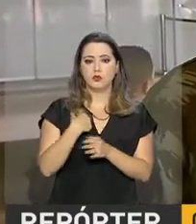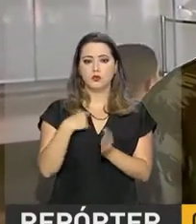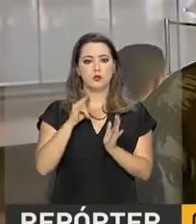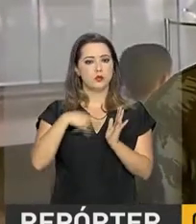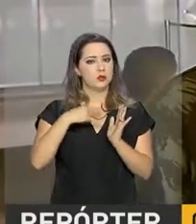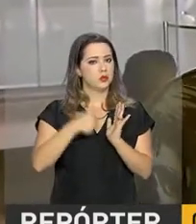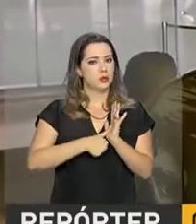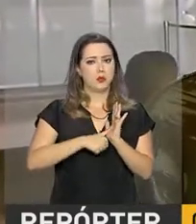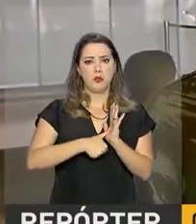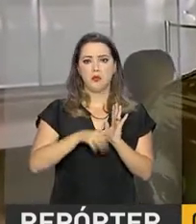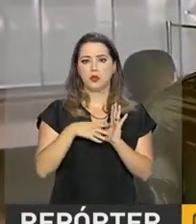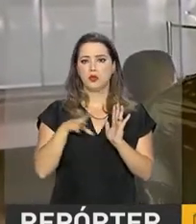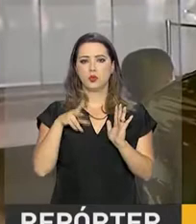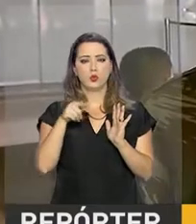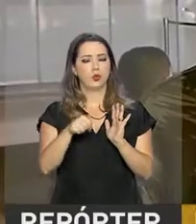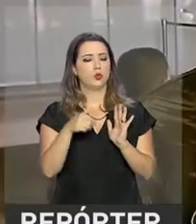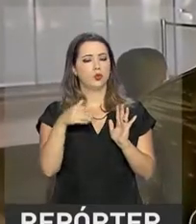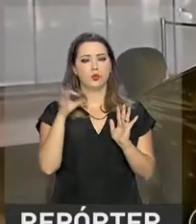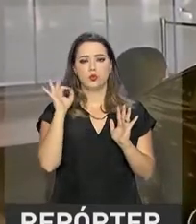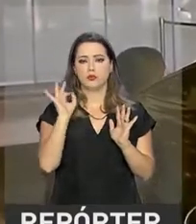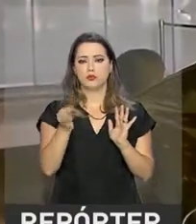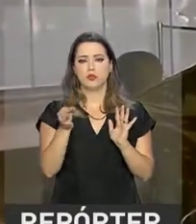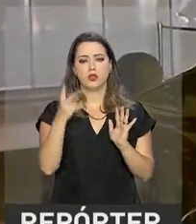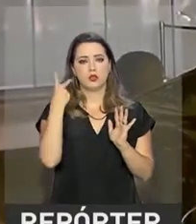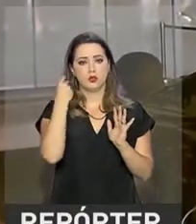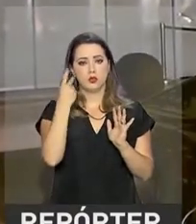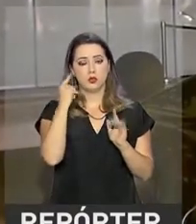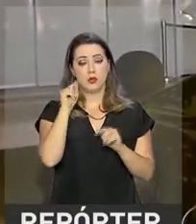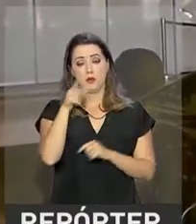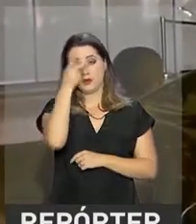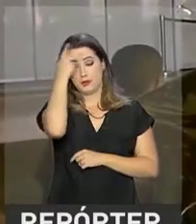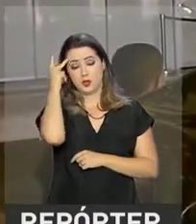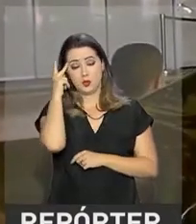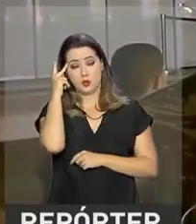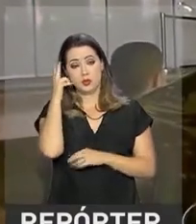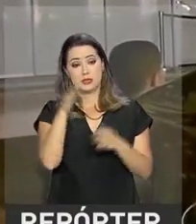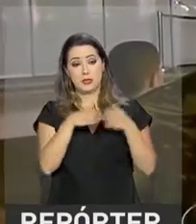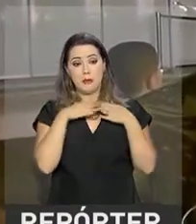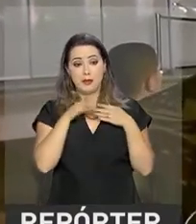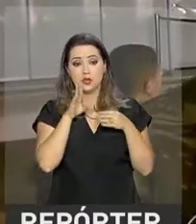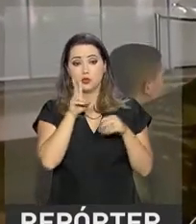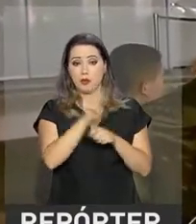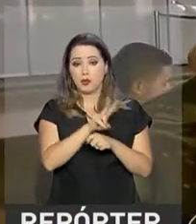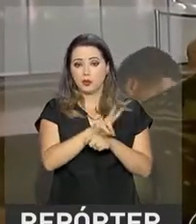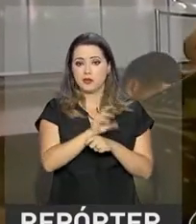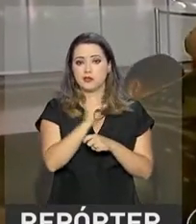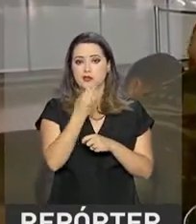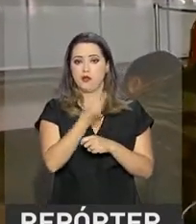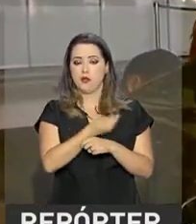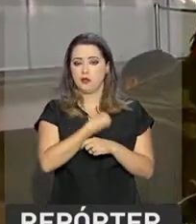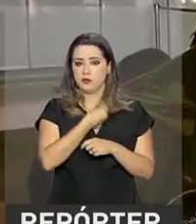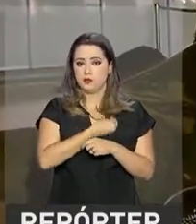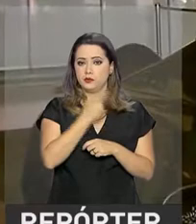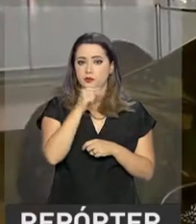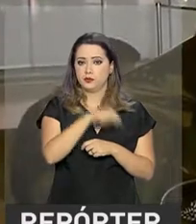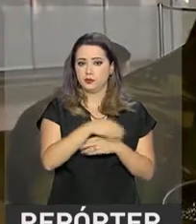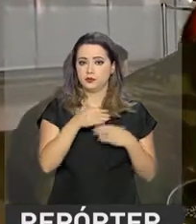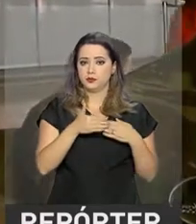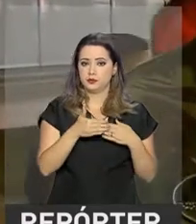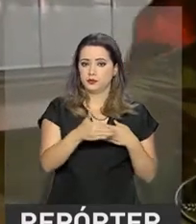normal passaporte ou identidade e segue normal aqueles que solicitou refúgio ou residência temporária ou